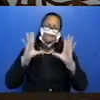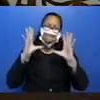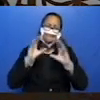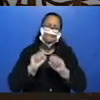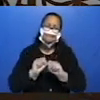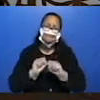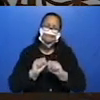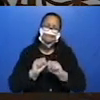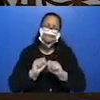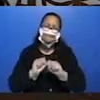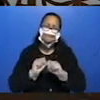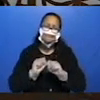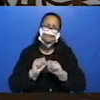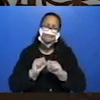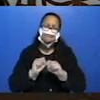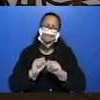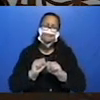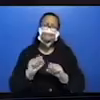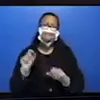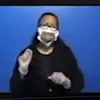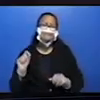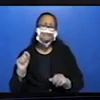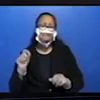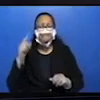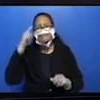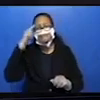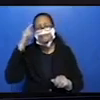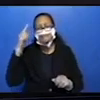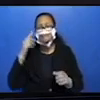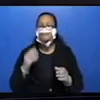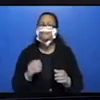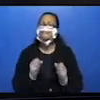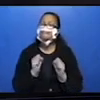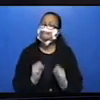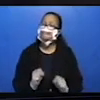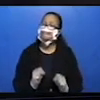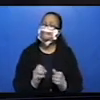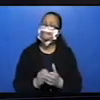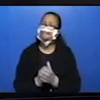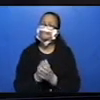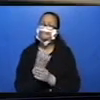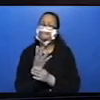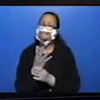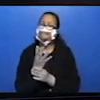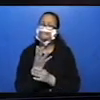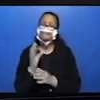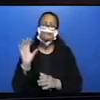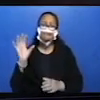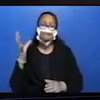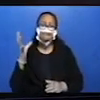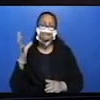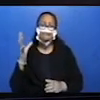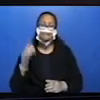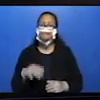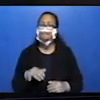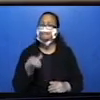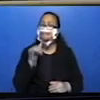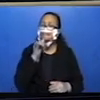Exponha suas hipóteses. Professor, o que é hipótese? É o que a gente acha que pode acontecer. Por exemplo, as plantas serão